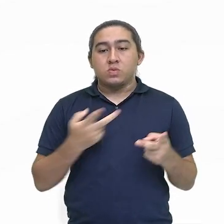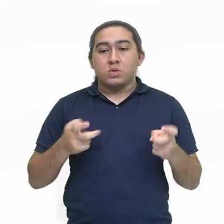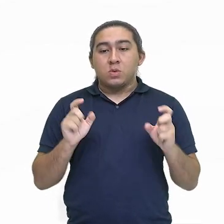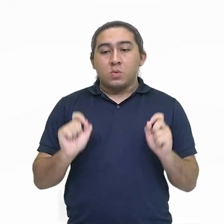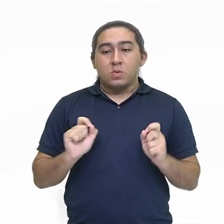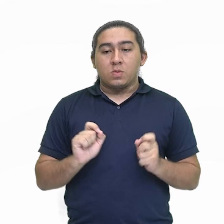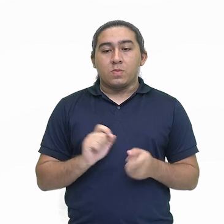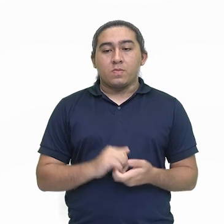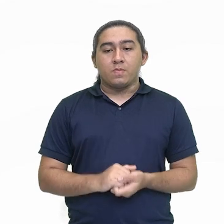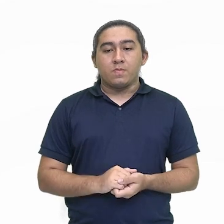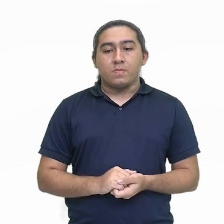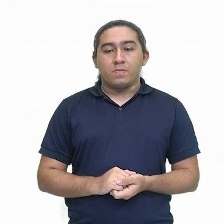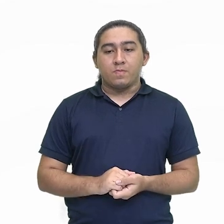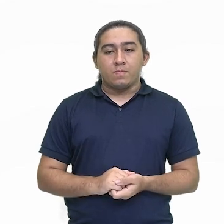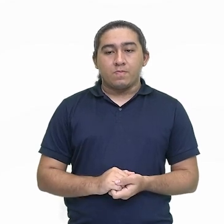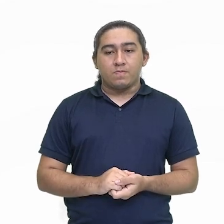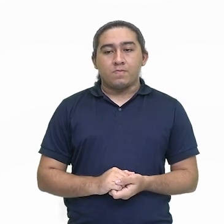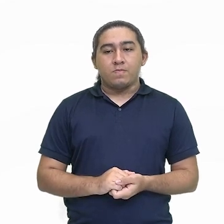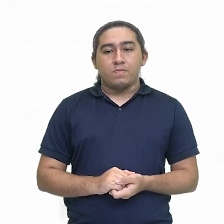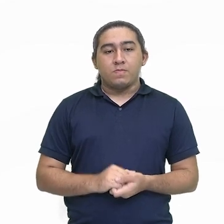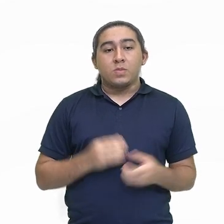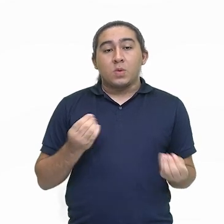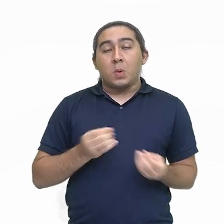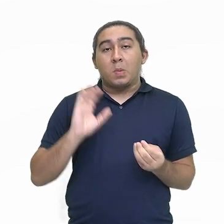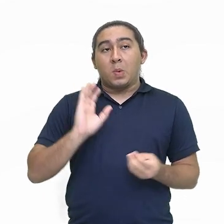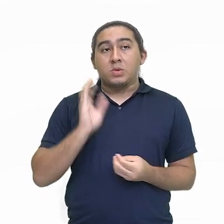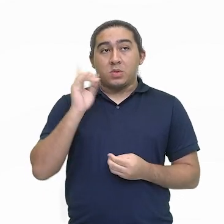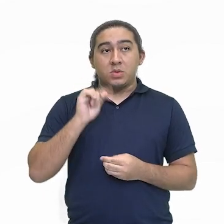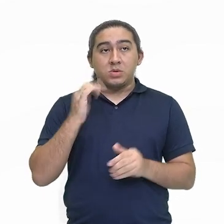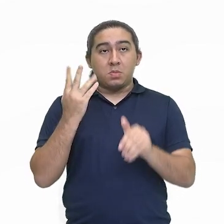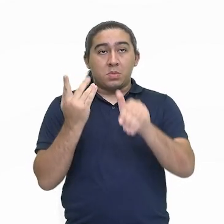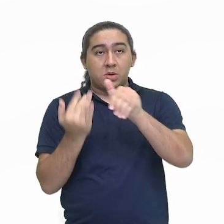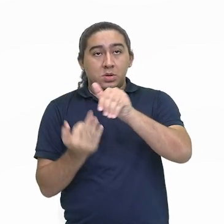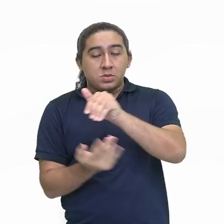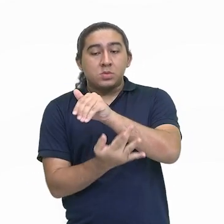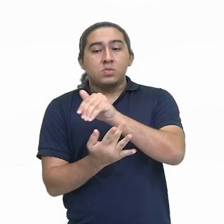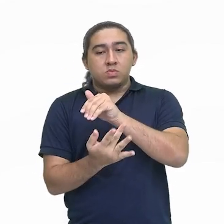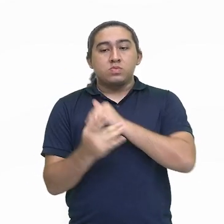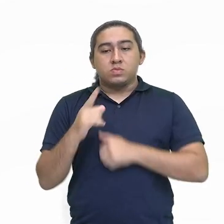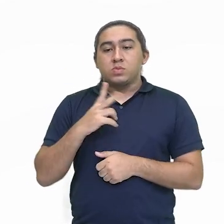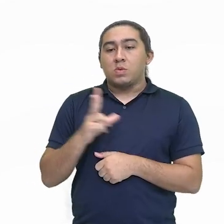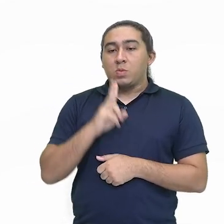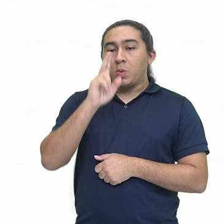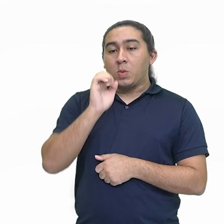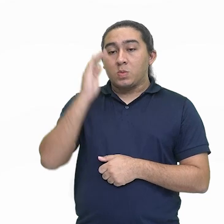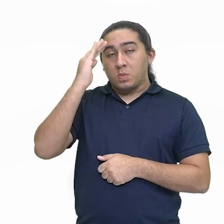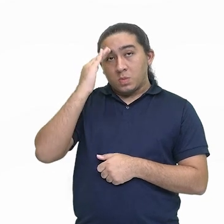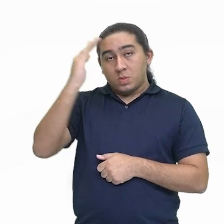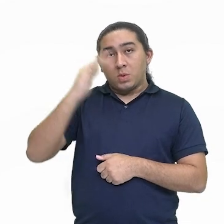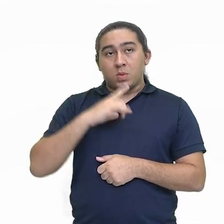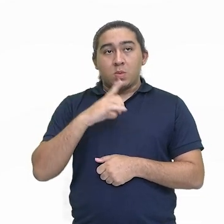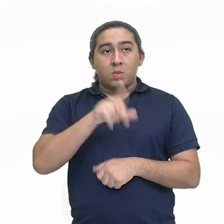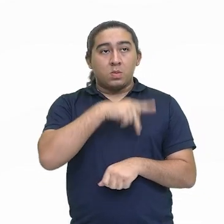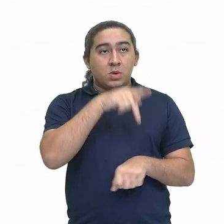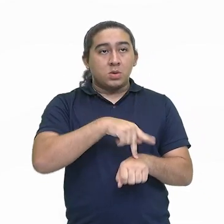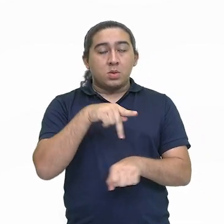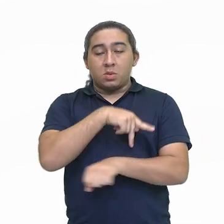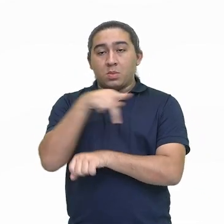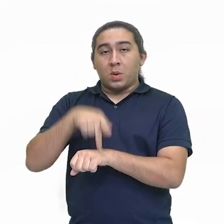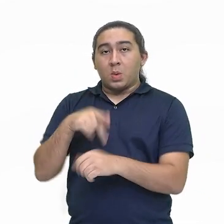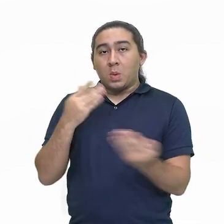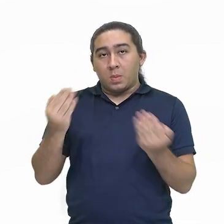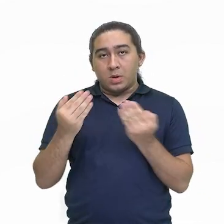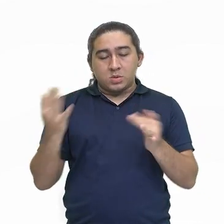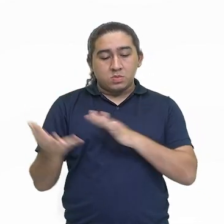esse processo de migração, esse fluxo, né, mais intenso entre os países, né, entre